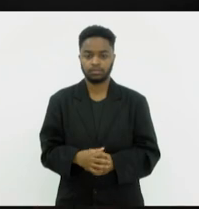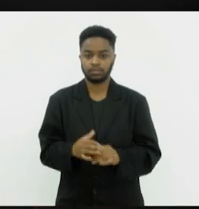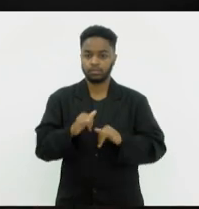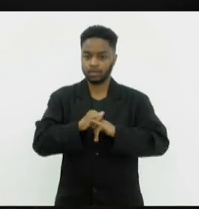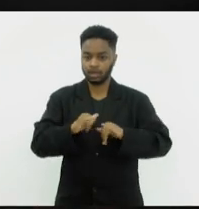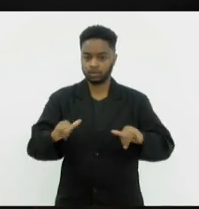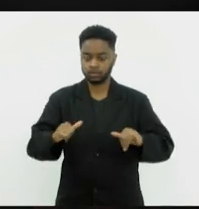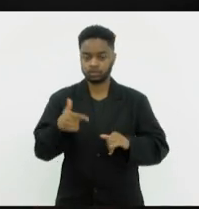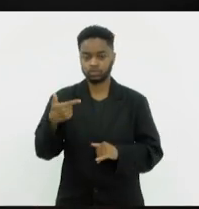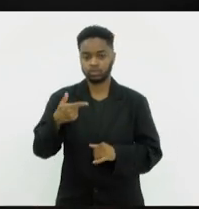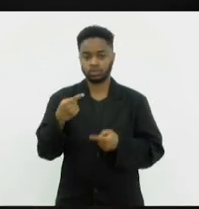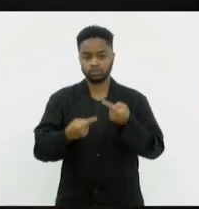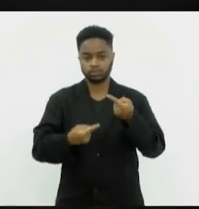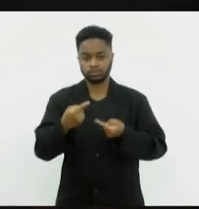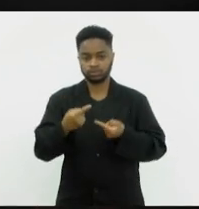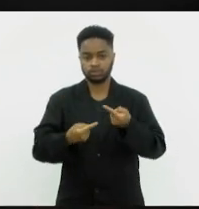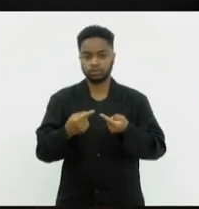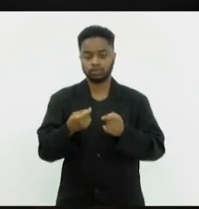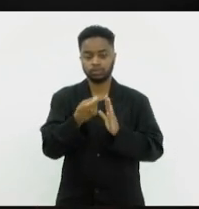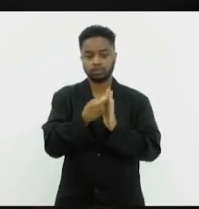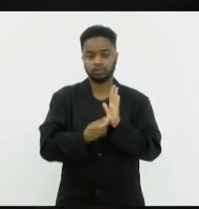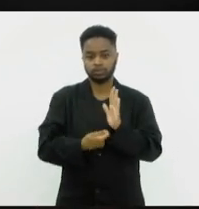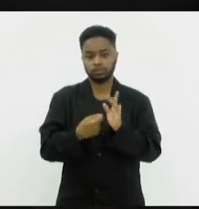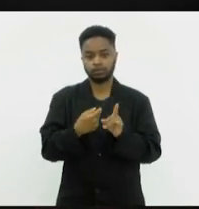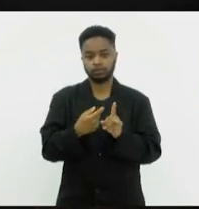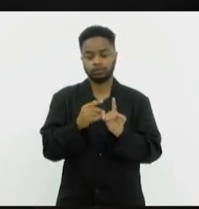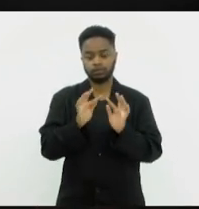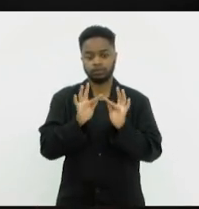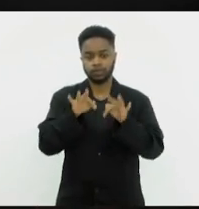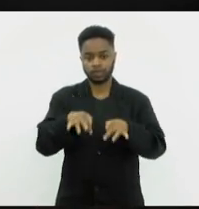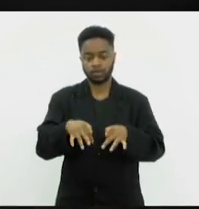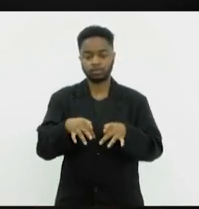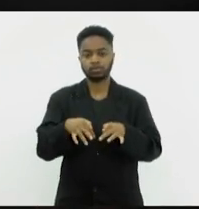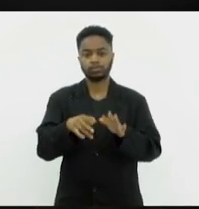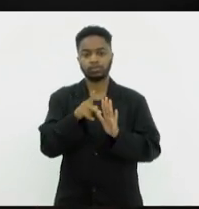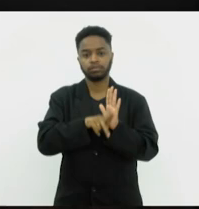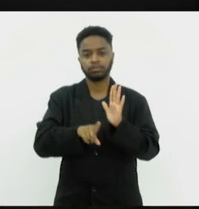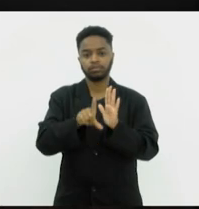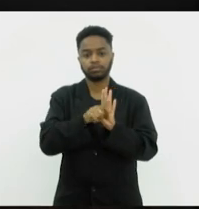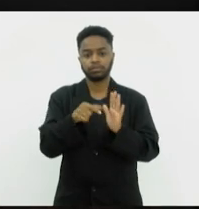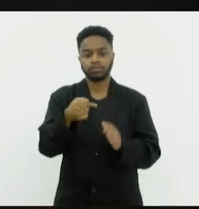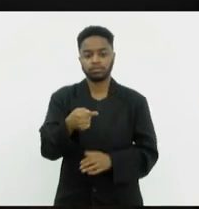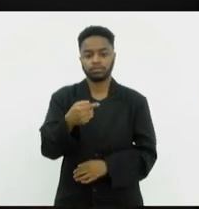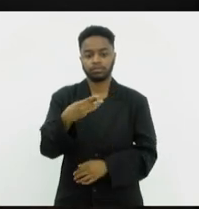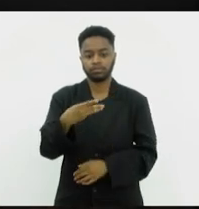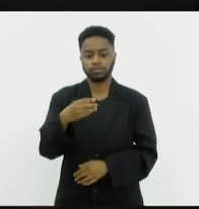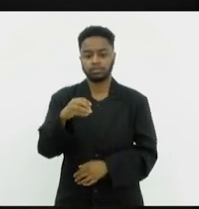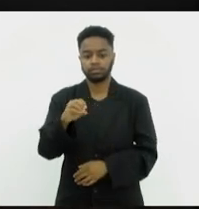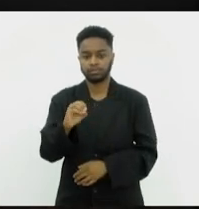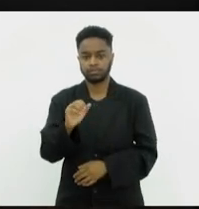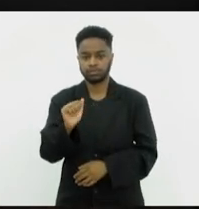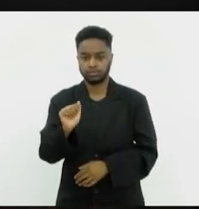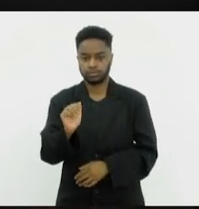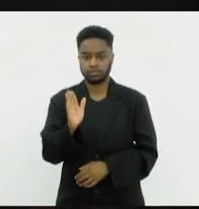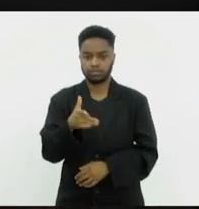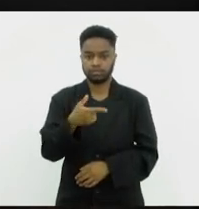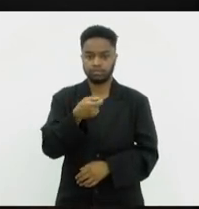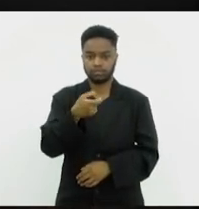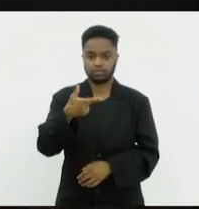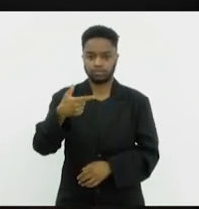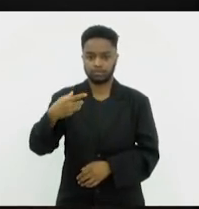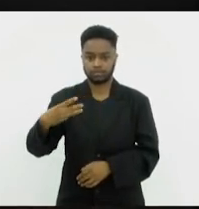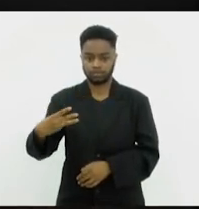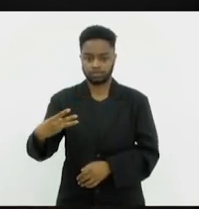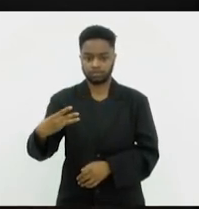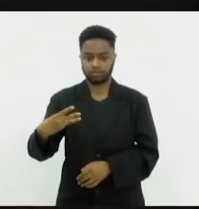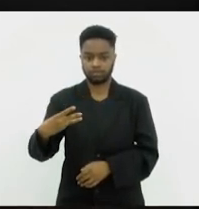Anuncio, em segunda discussão, redação do vencido, projeto de lei número 730-A de